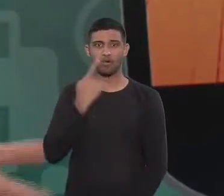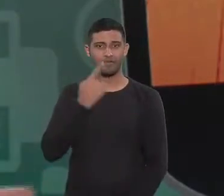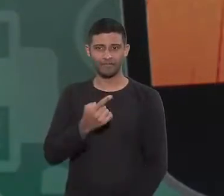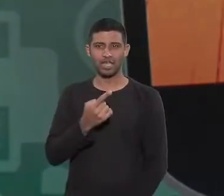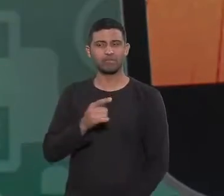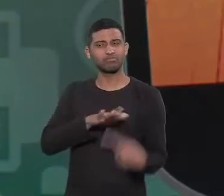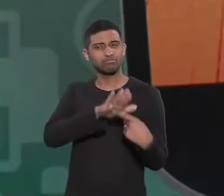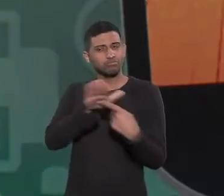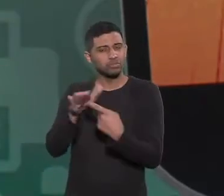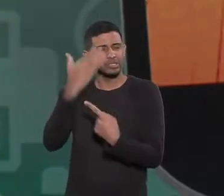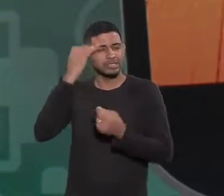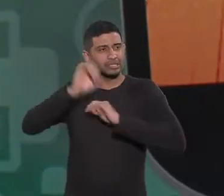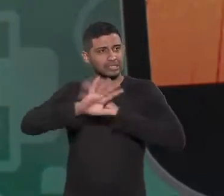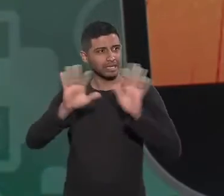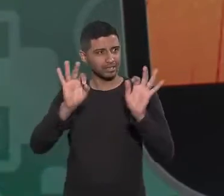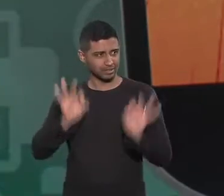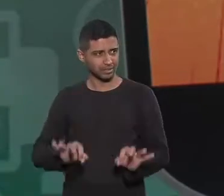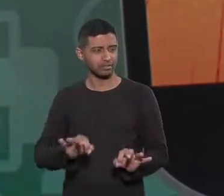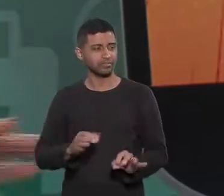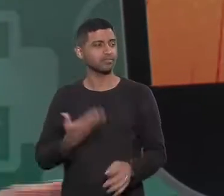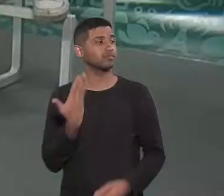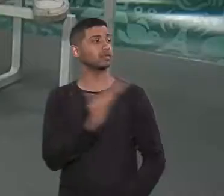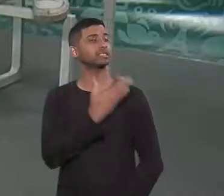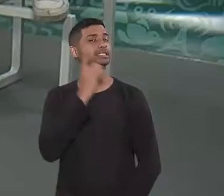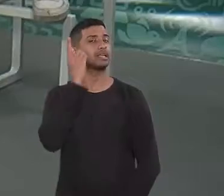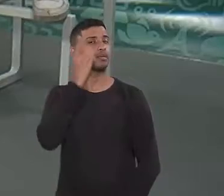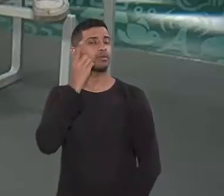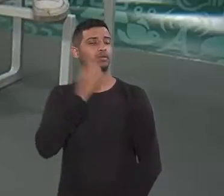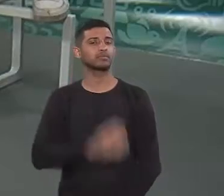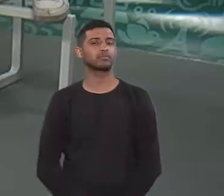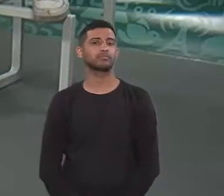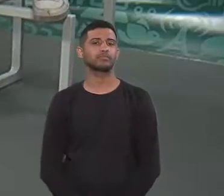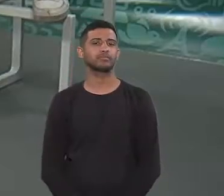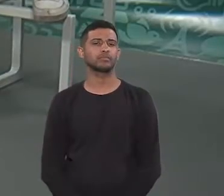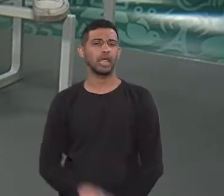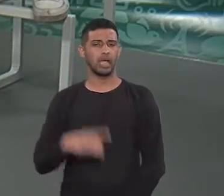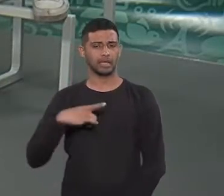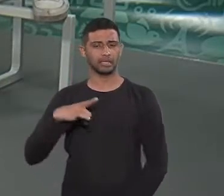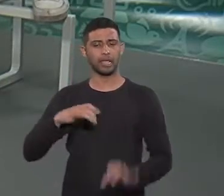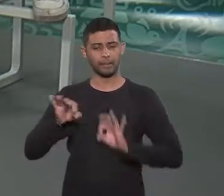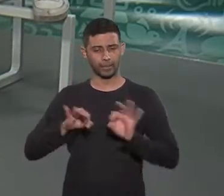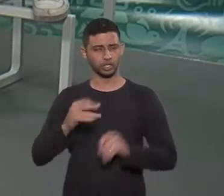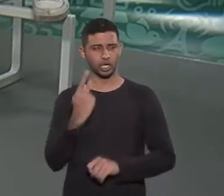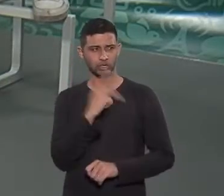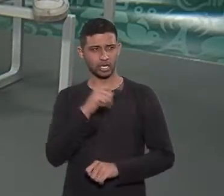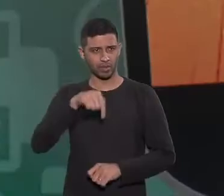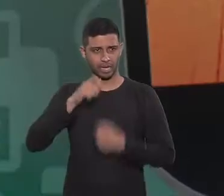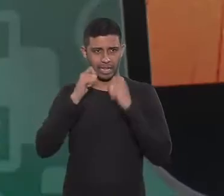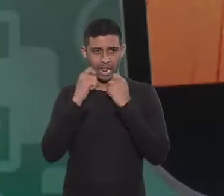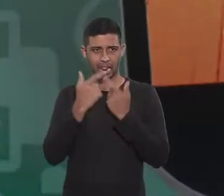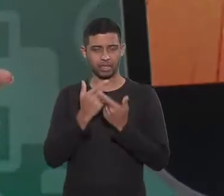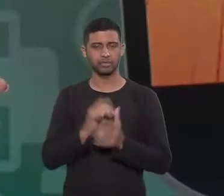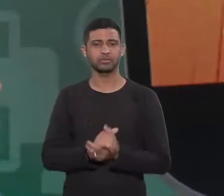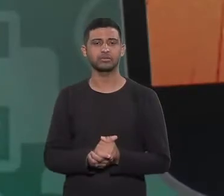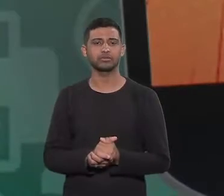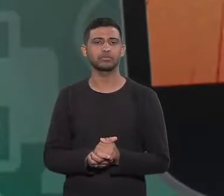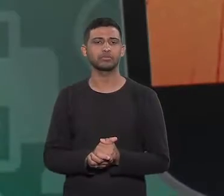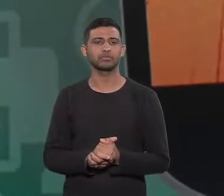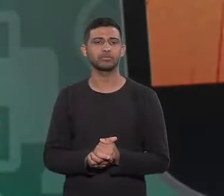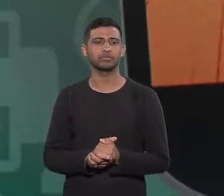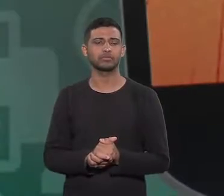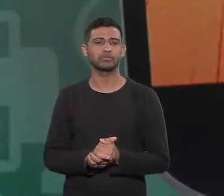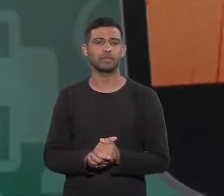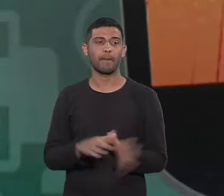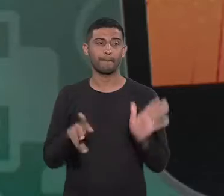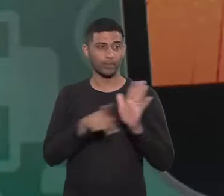bom que haja essa formação, né? Deputada, e existe um projeto da senhora tramitando aqui na casa